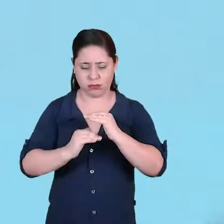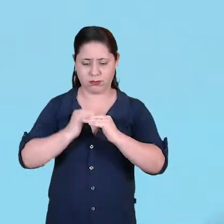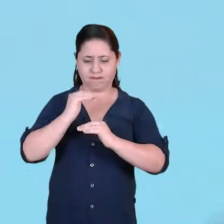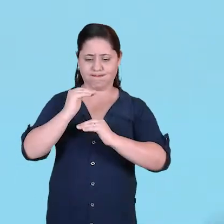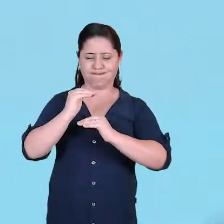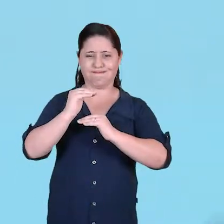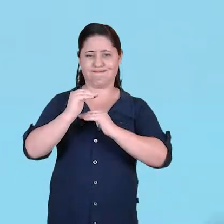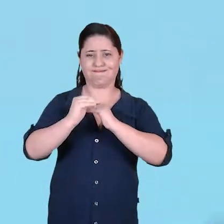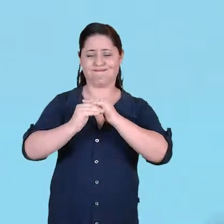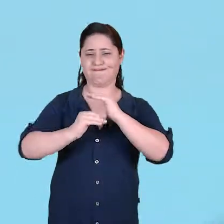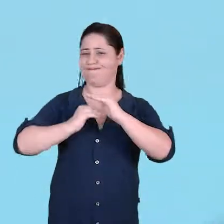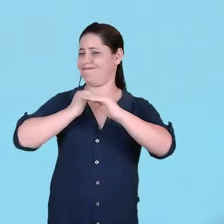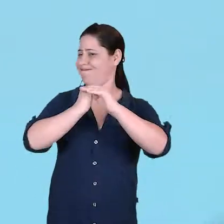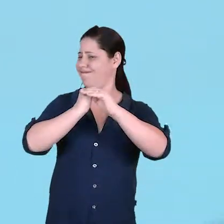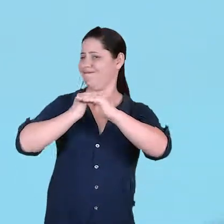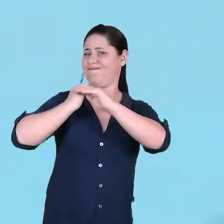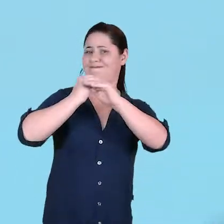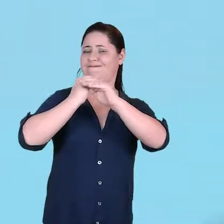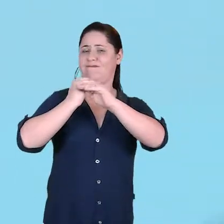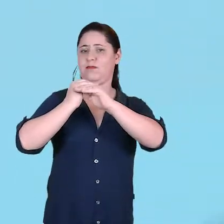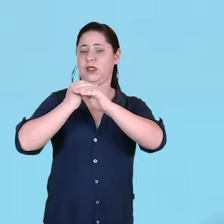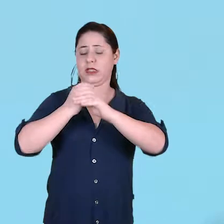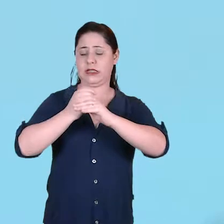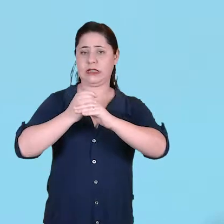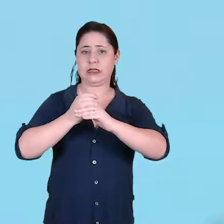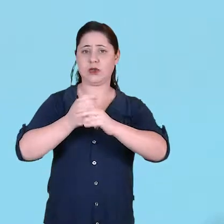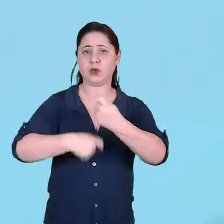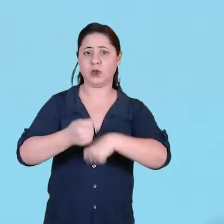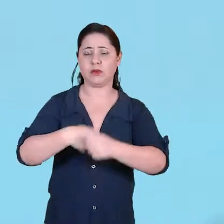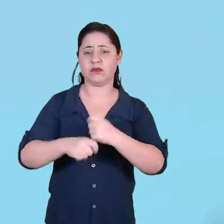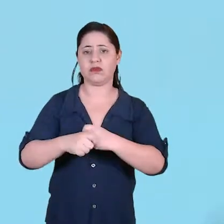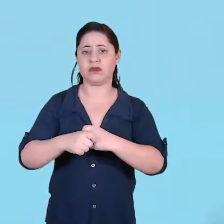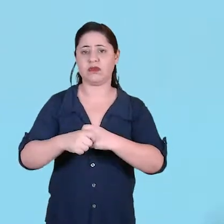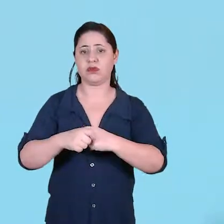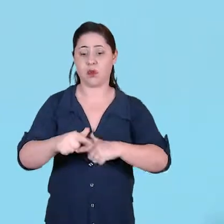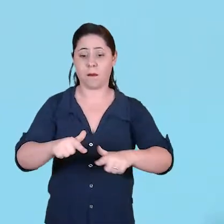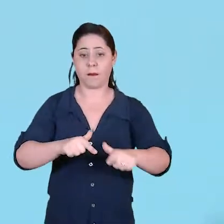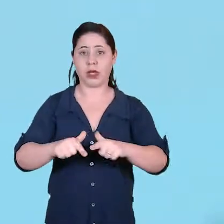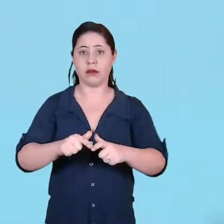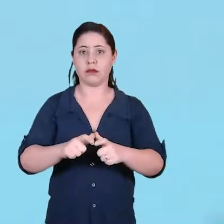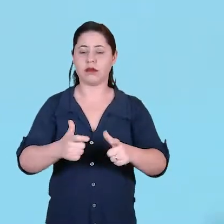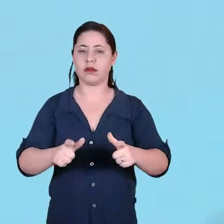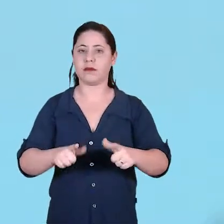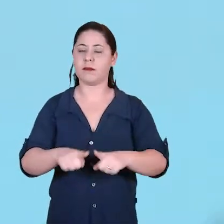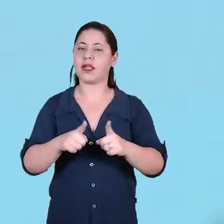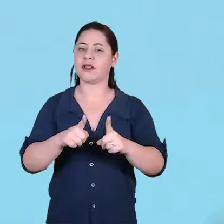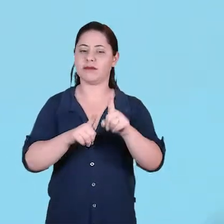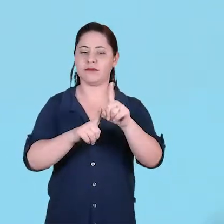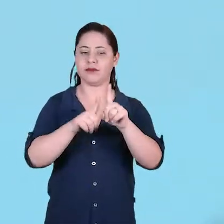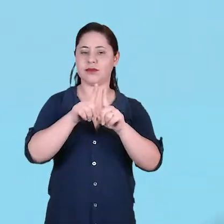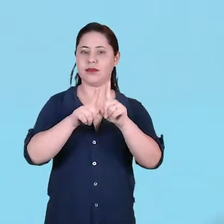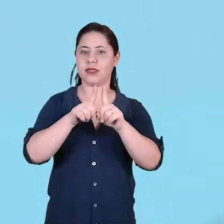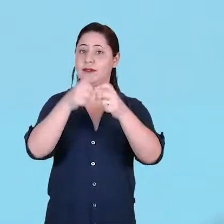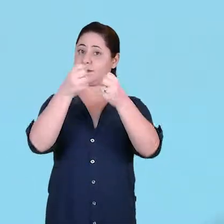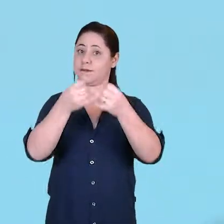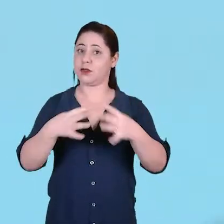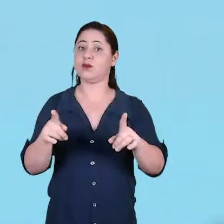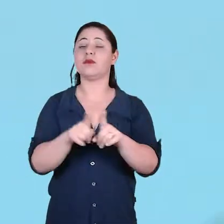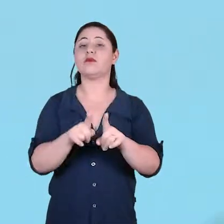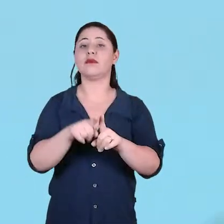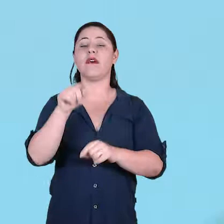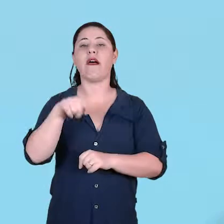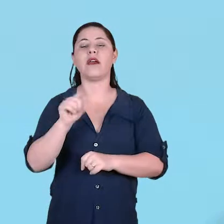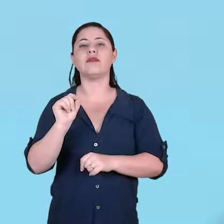crescimento econômico e geração de empregos. Mas um dos dados que ele nos colocou, que eu acho importante colocar aqui,